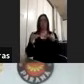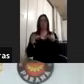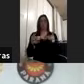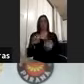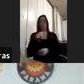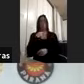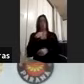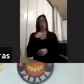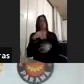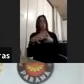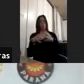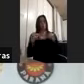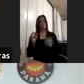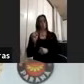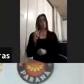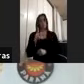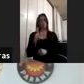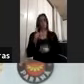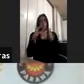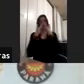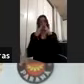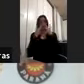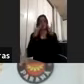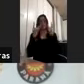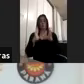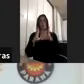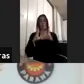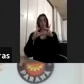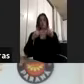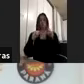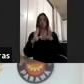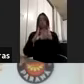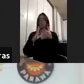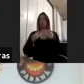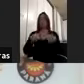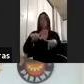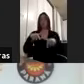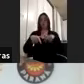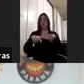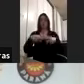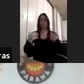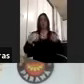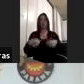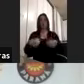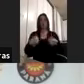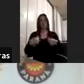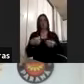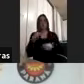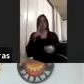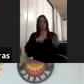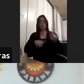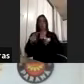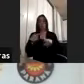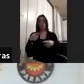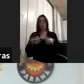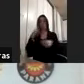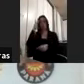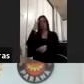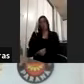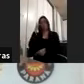Renault, fiquem extremamente atentos. E os outros trabalhadores também, né? Porque a gente nunca sabe o que vai acontecer no dia seguinte,